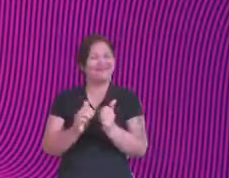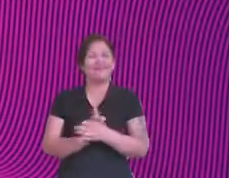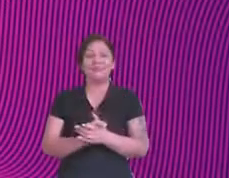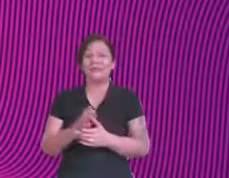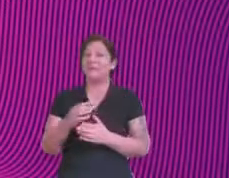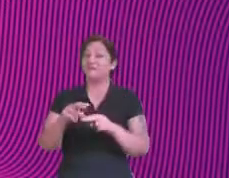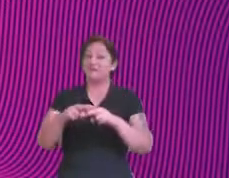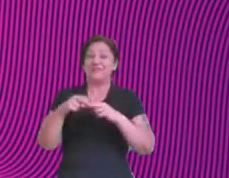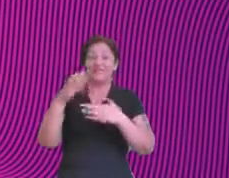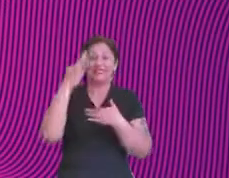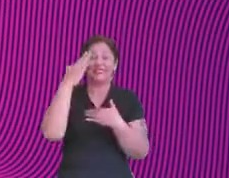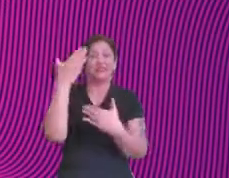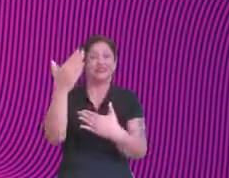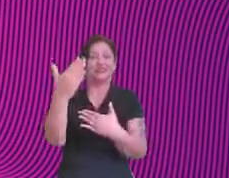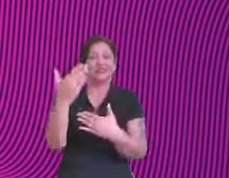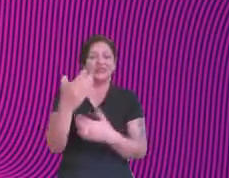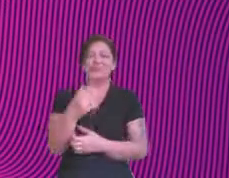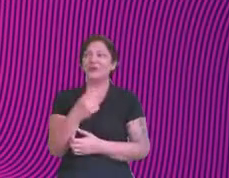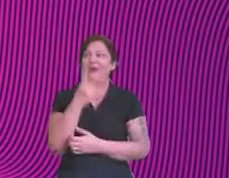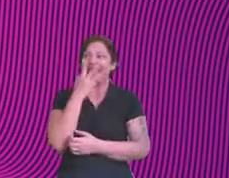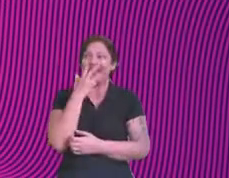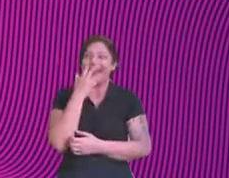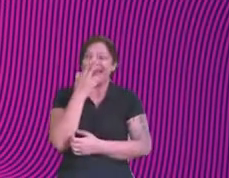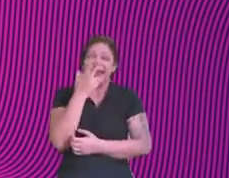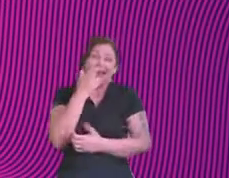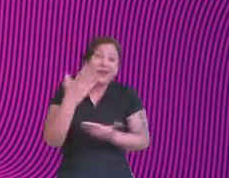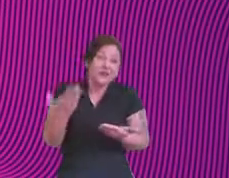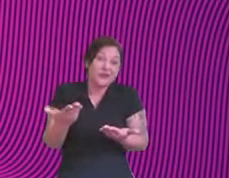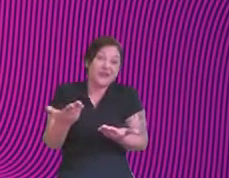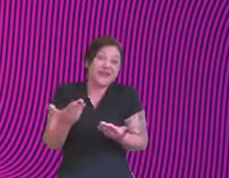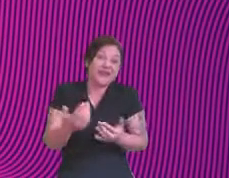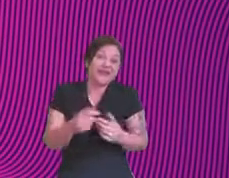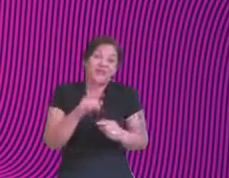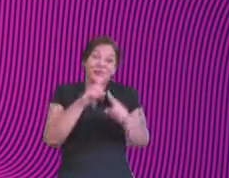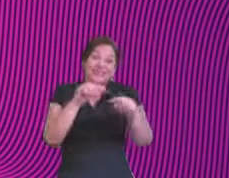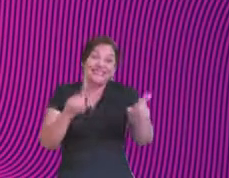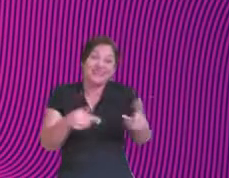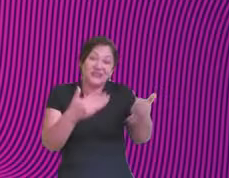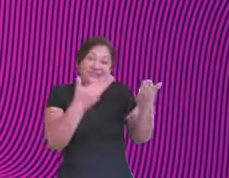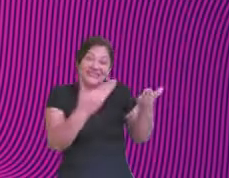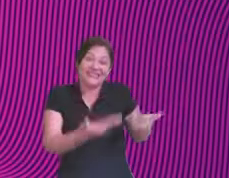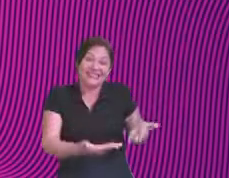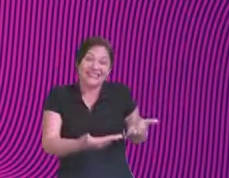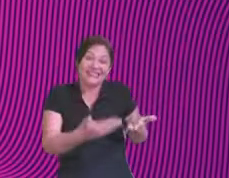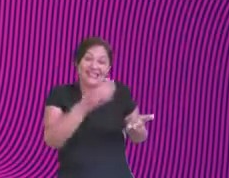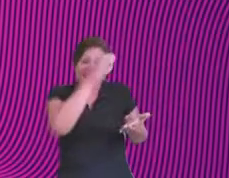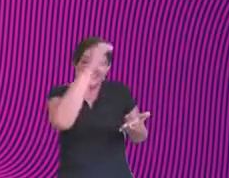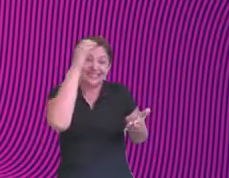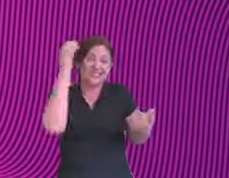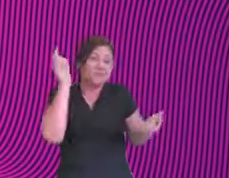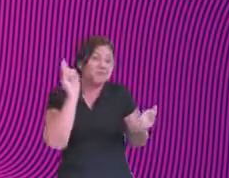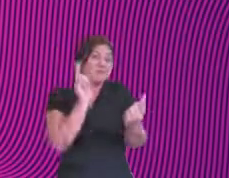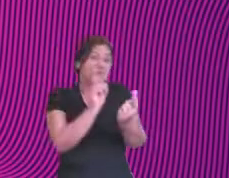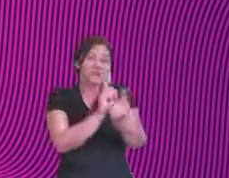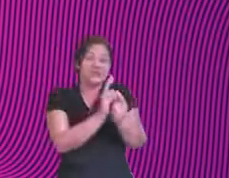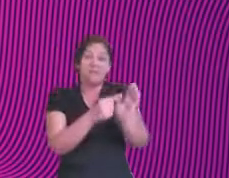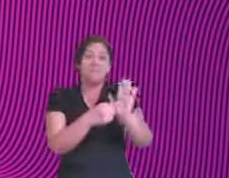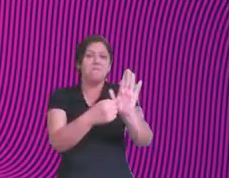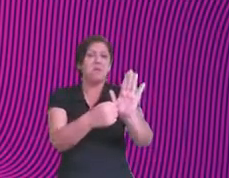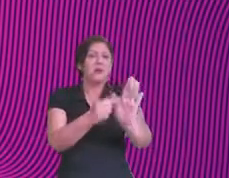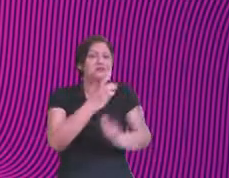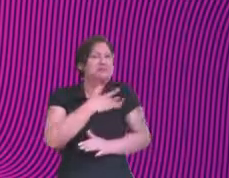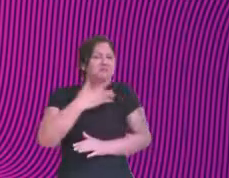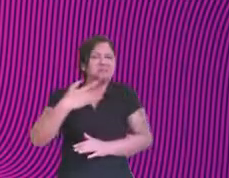eu acho que é um caso bastante ilustrativo, porque tinha um diagnóstico inicialmente de doença ovariana, mas depois se mostrou que é um